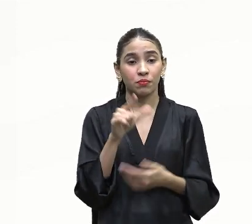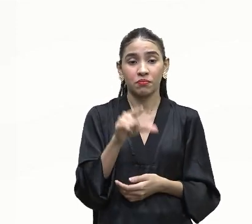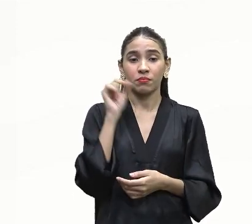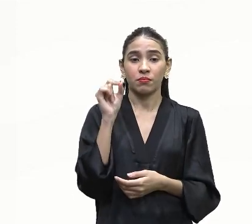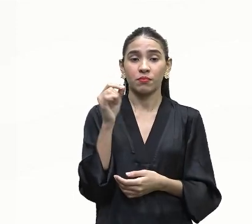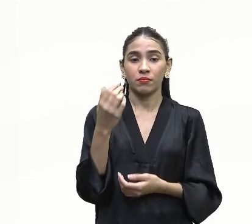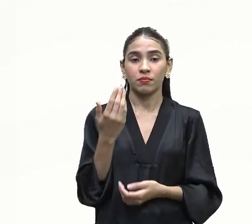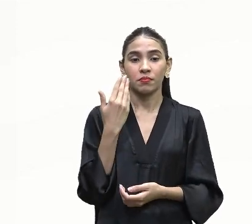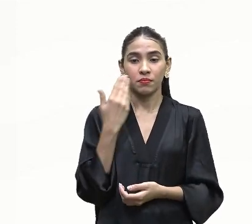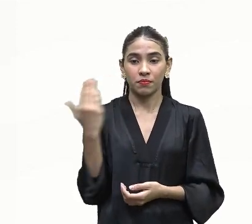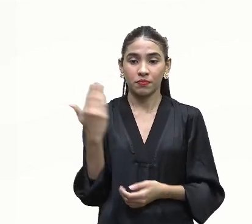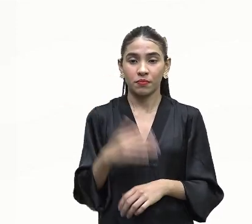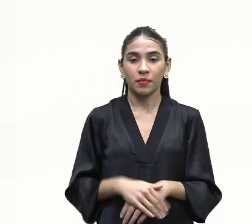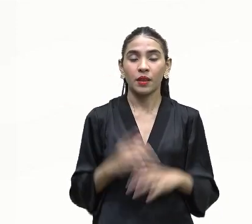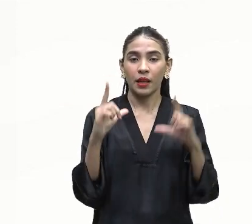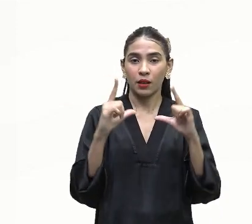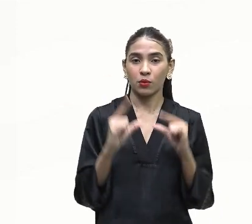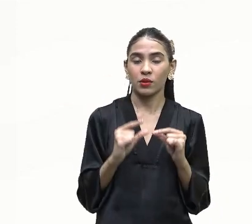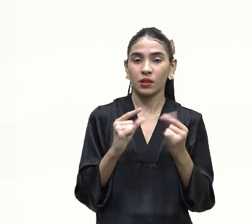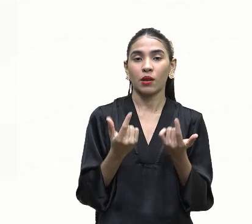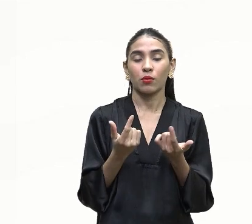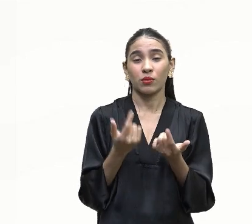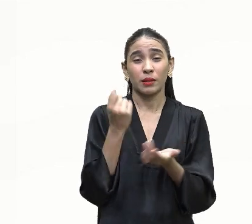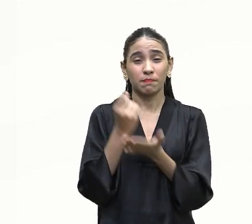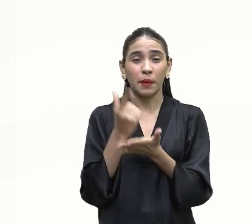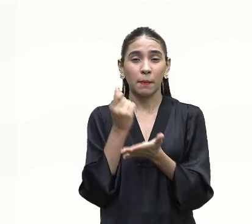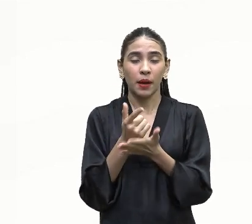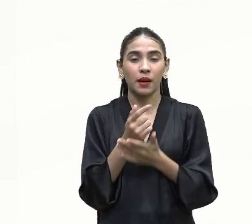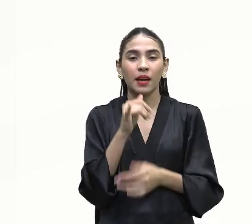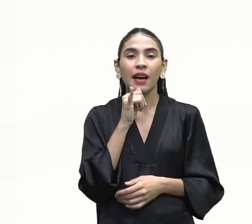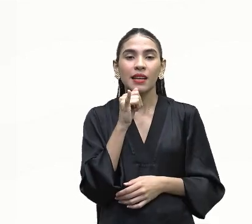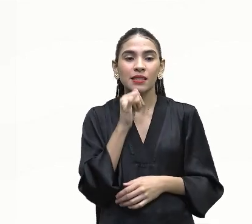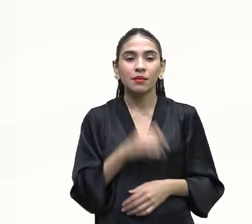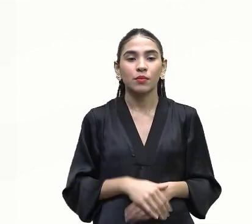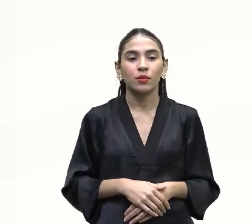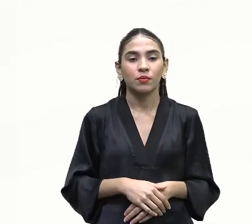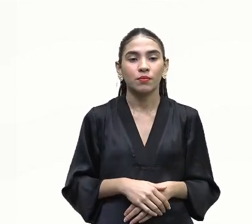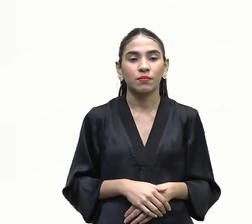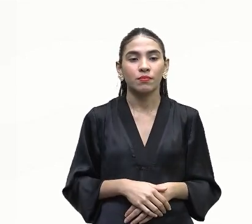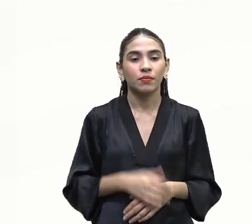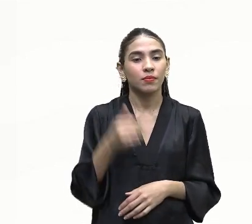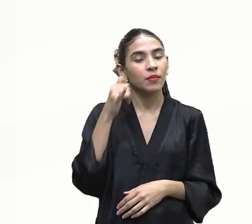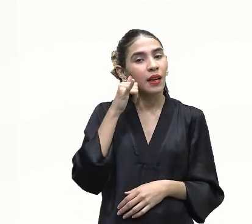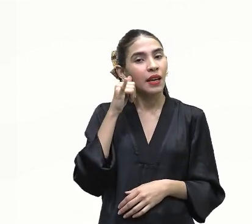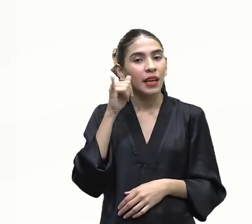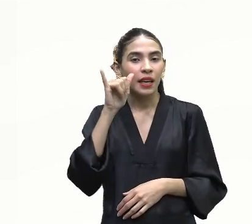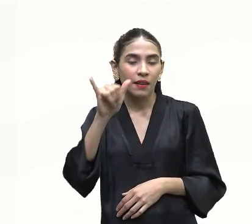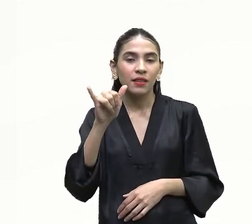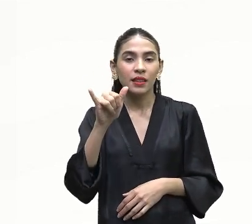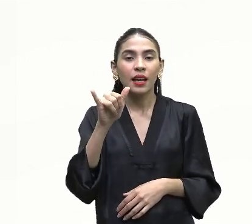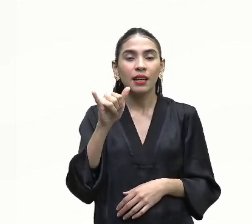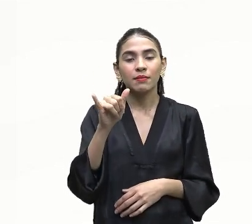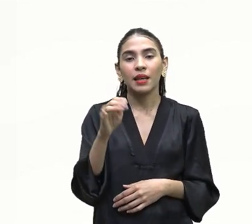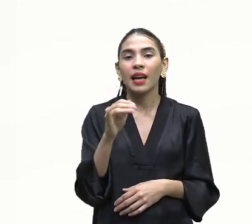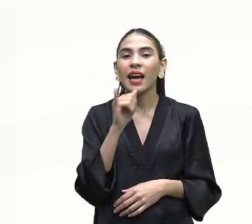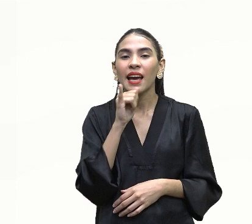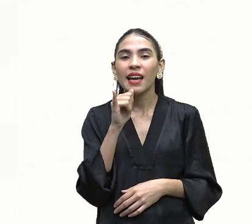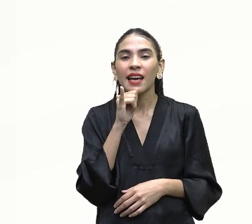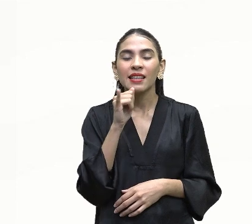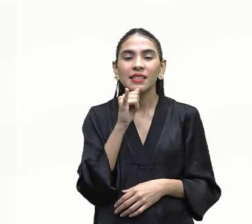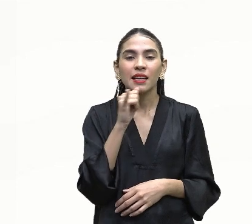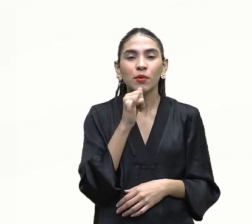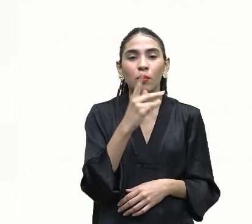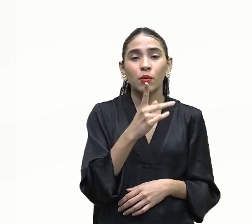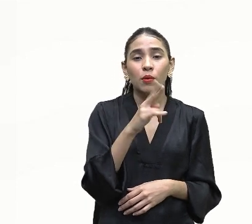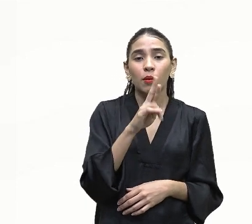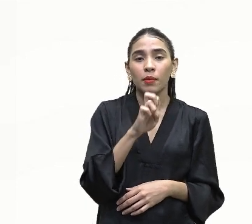aqui, que é a redução de gastos, como abrir mão de algumas comodidades. E um exemplo lá que